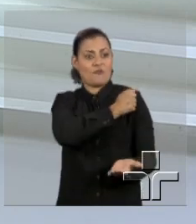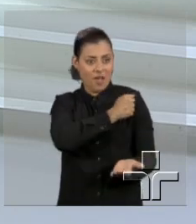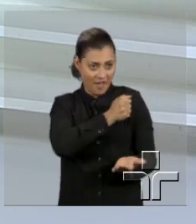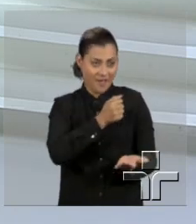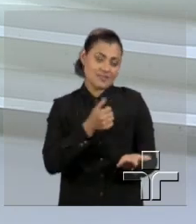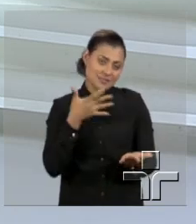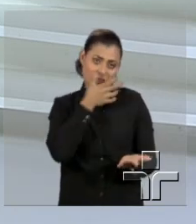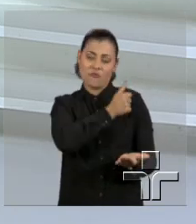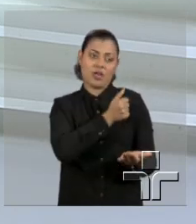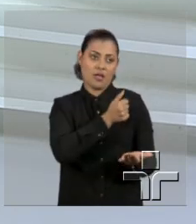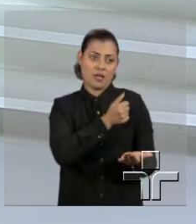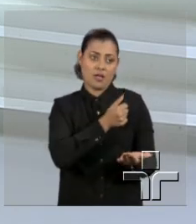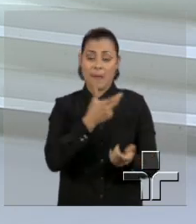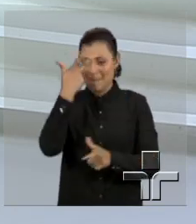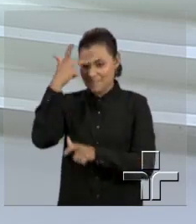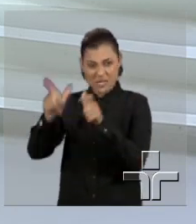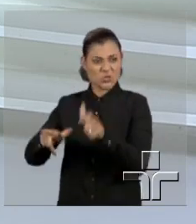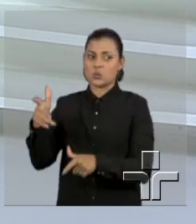Salvadores, não.